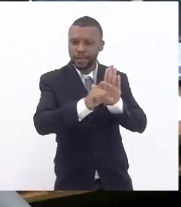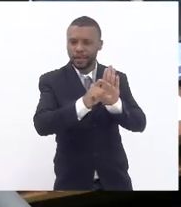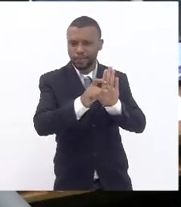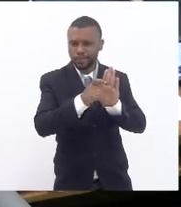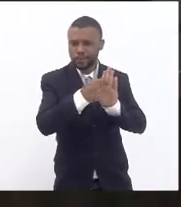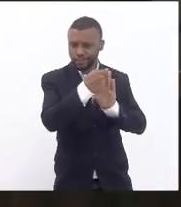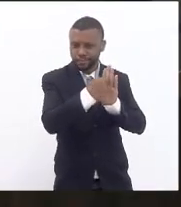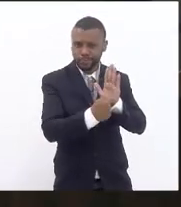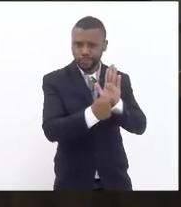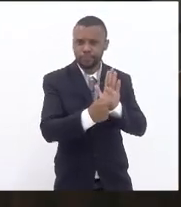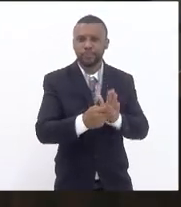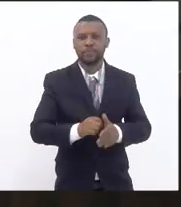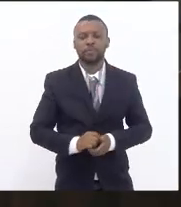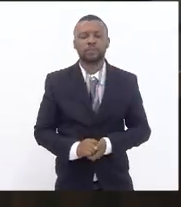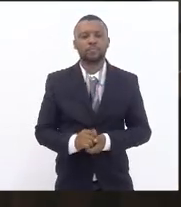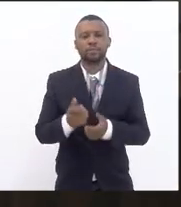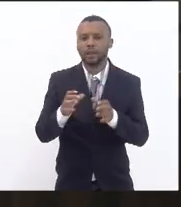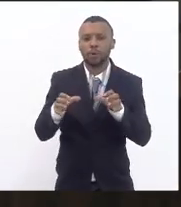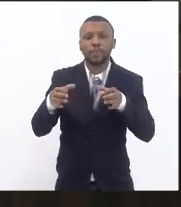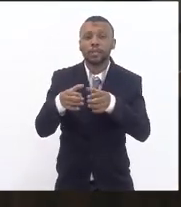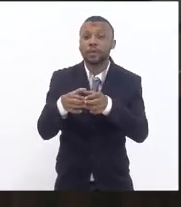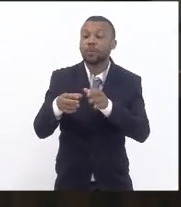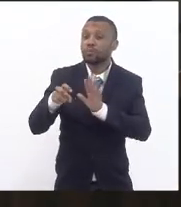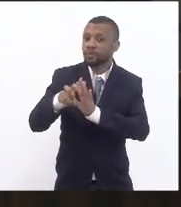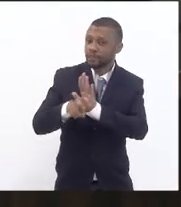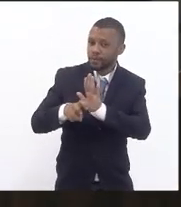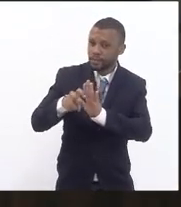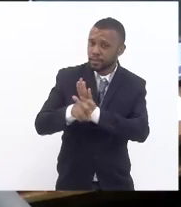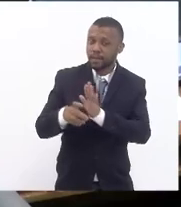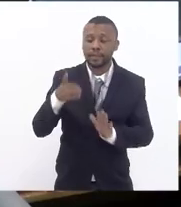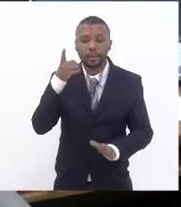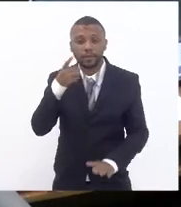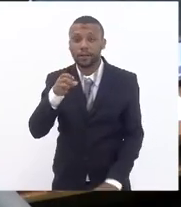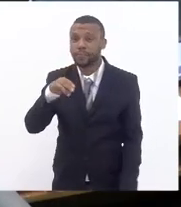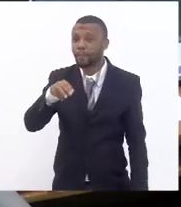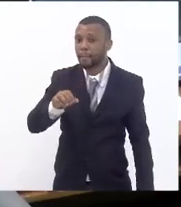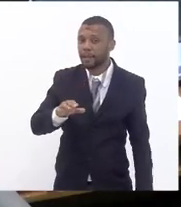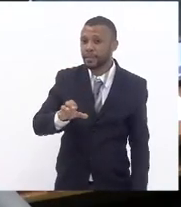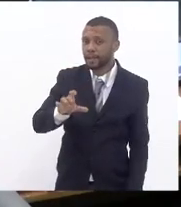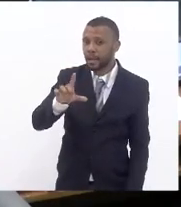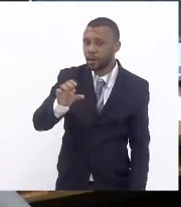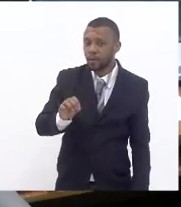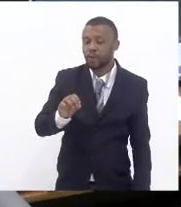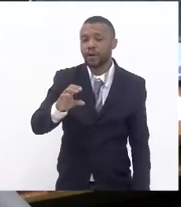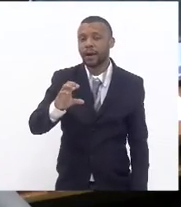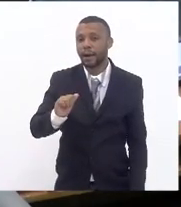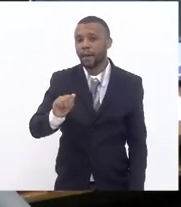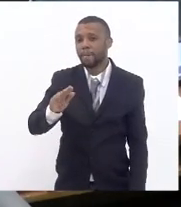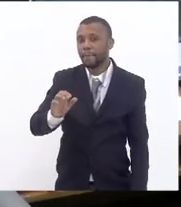Pela Comissão de Pessoa com Deficiência, deputado Marcelo Cabeleireiro.